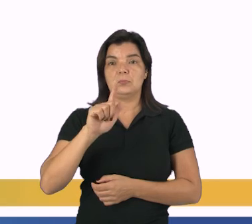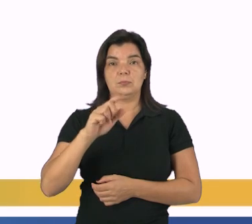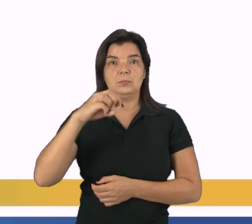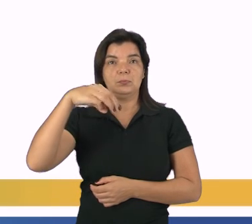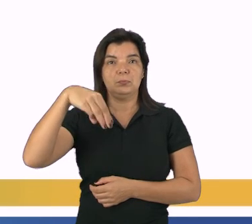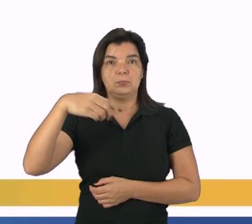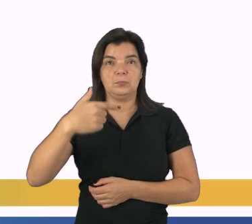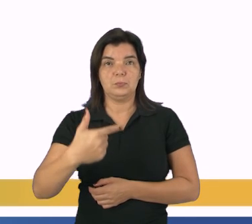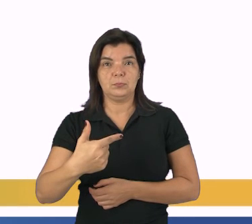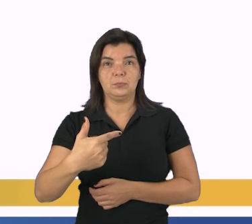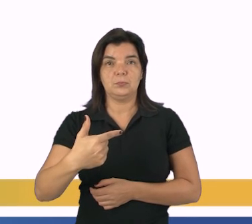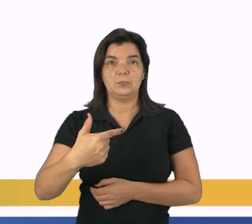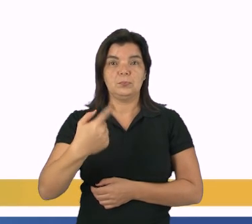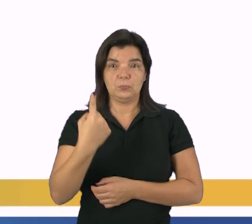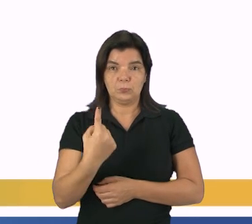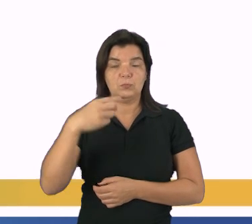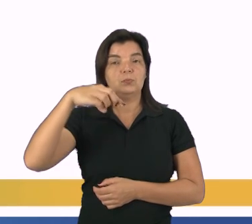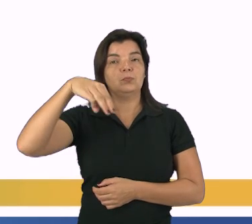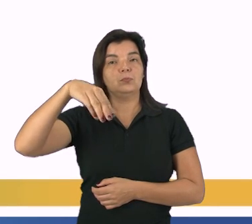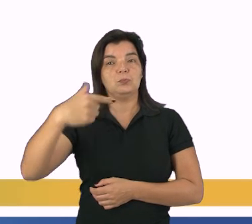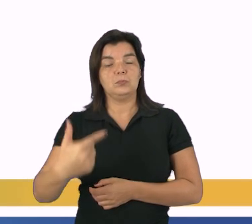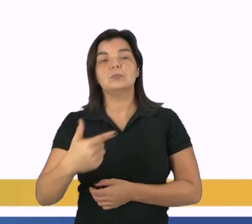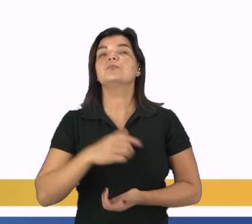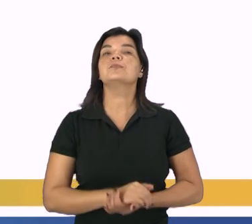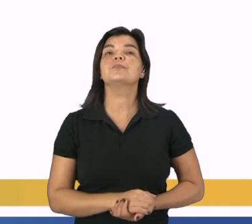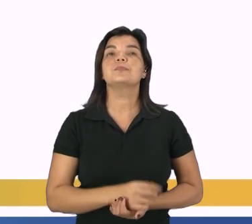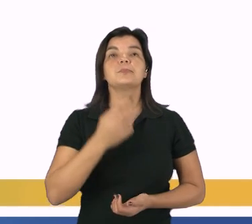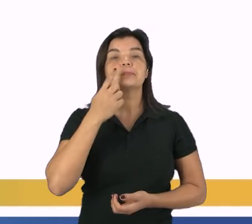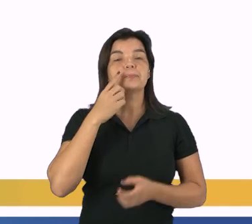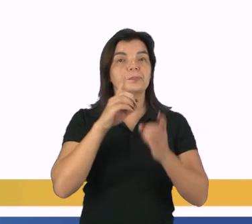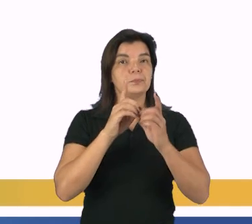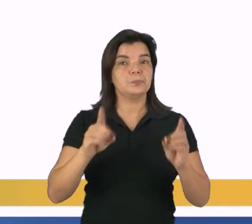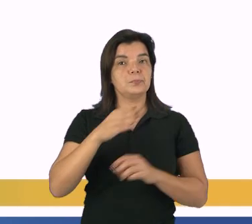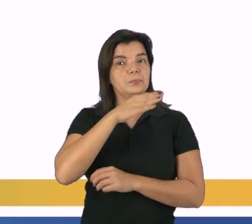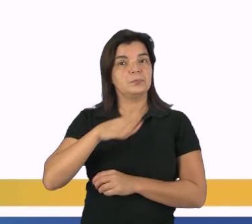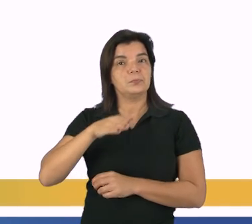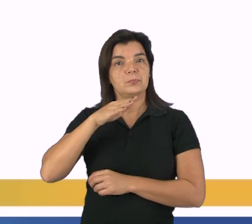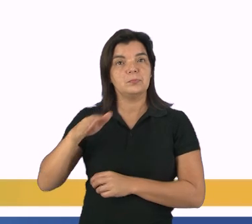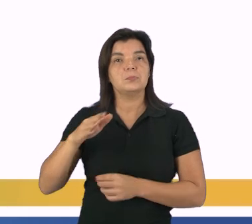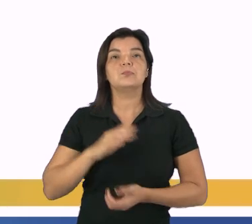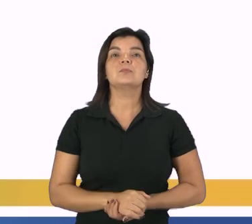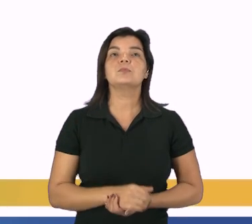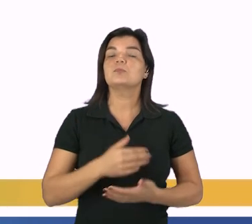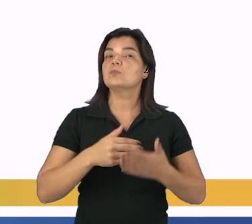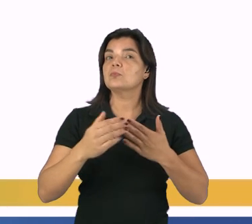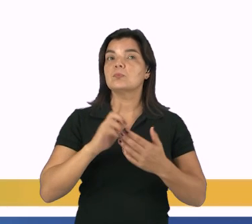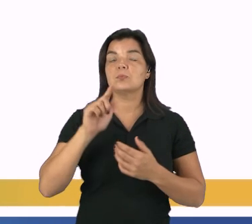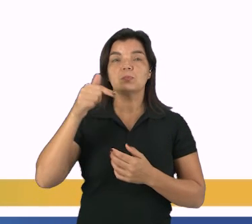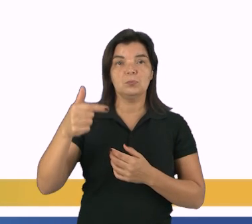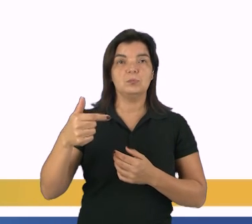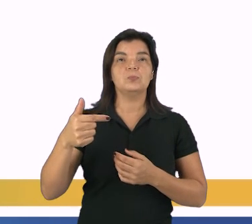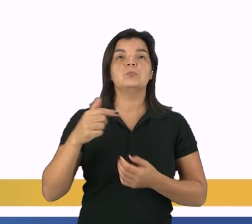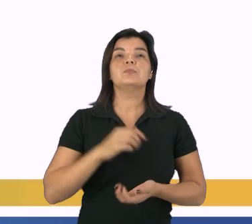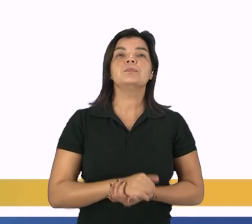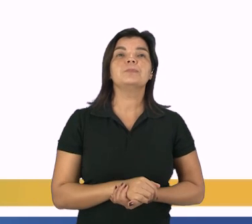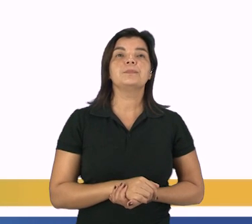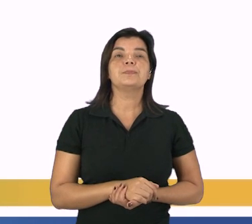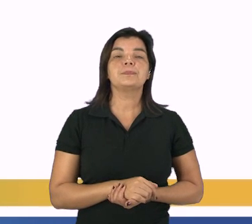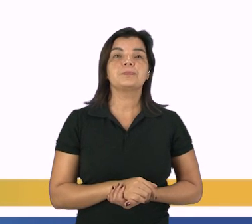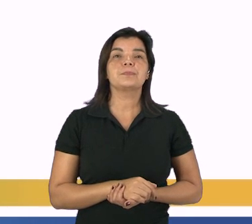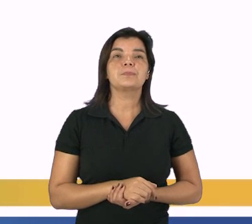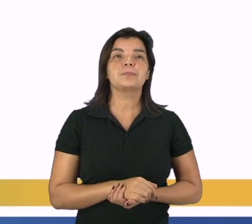posso cancelar esse d quadrado, porque ele pertence às duas equações, ele está nas duas equações, então eu posso